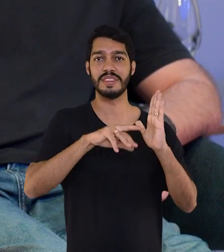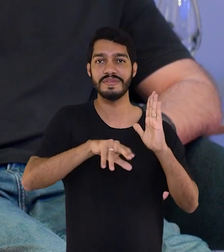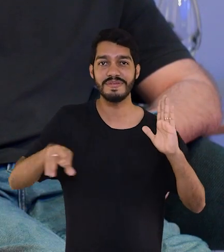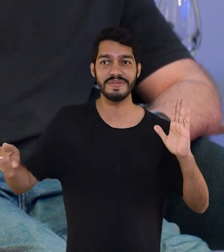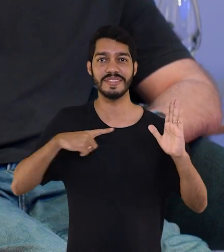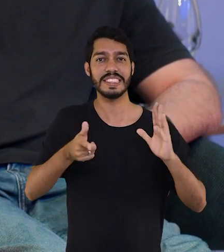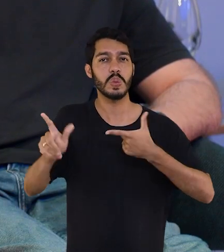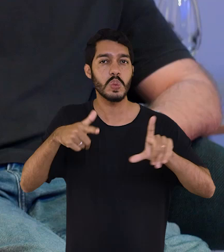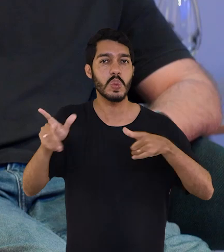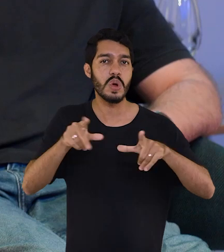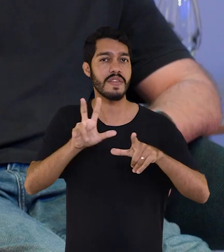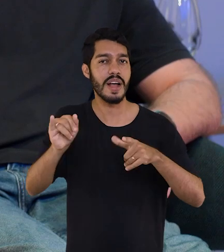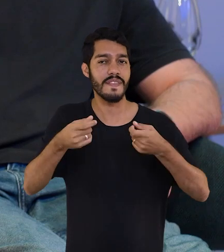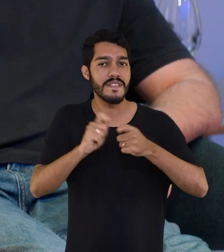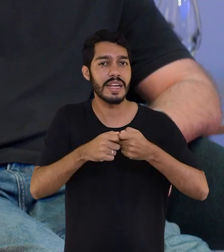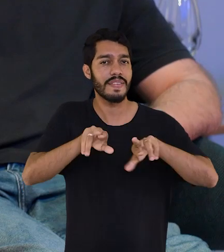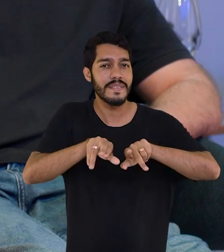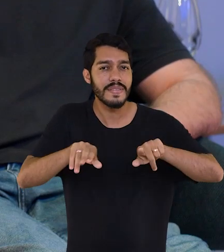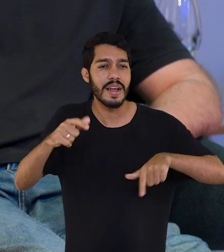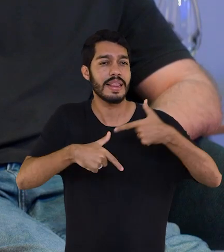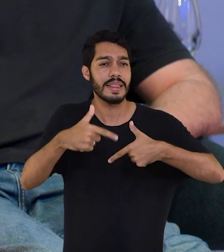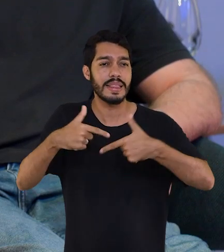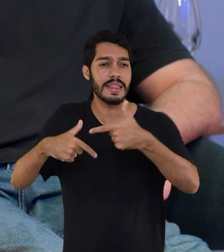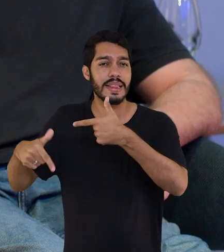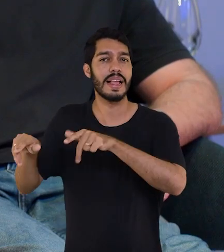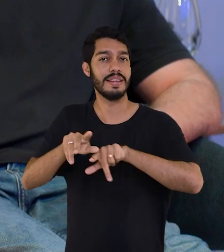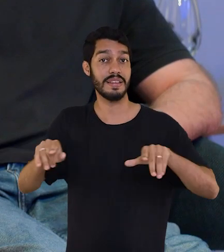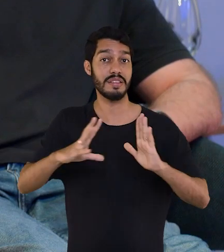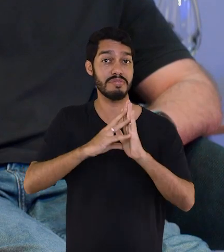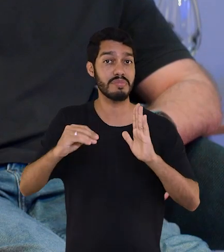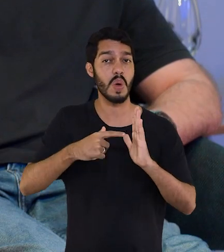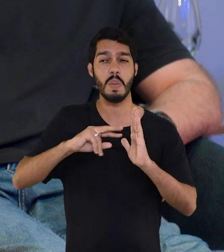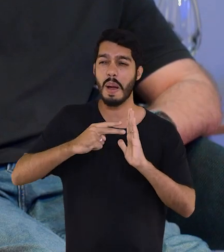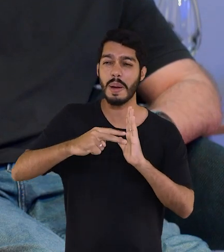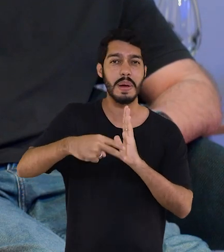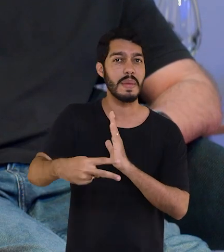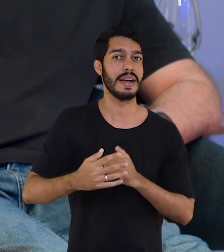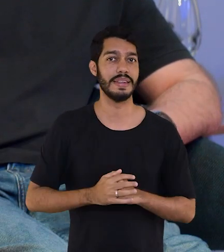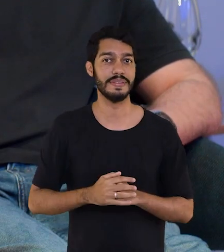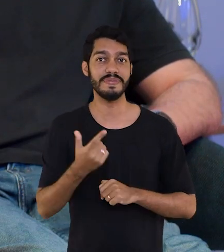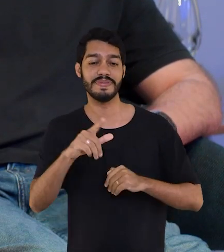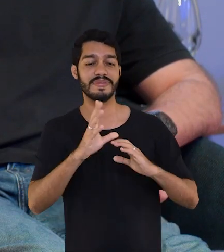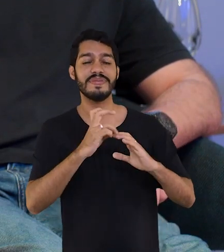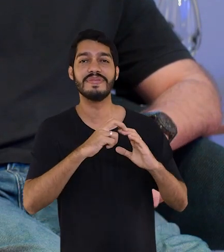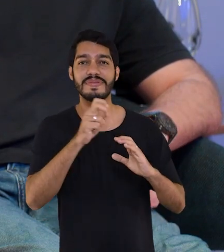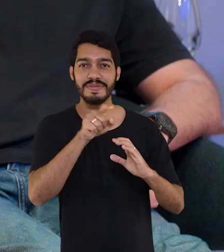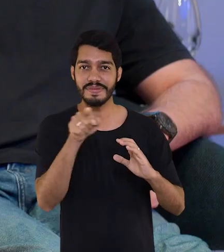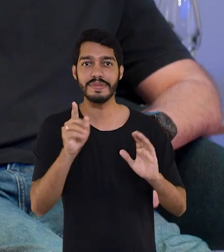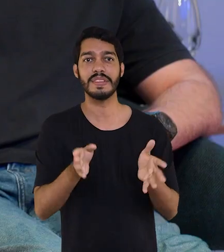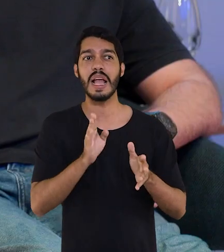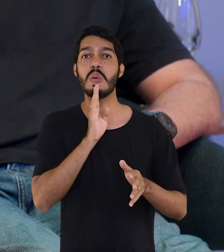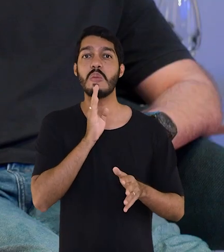de agentes de IA que chamam outros agentes e vão fazendo tarefas, múltiplas tarefas. E seguindo aqui numa outra pergunta